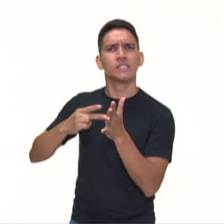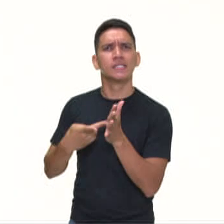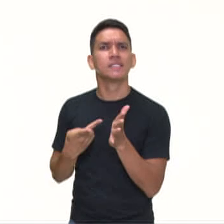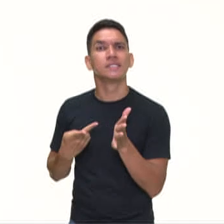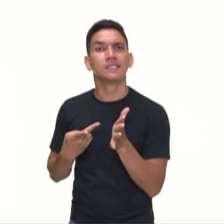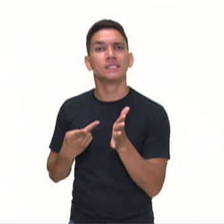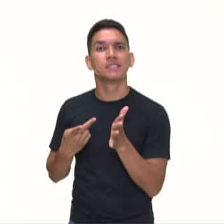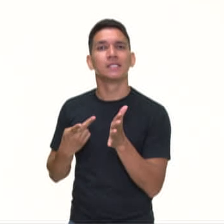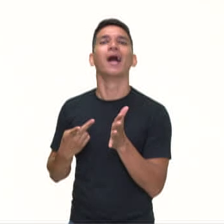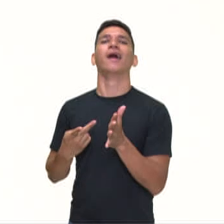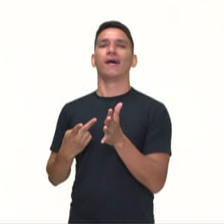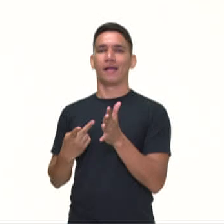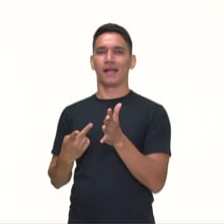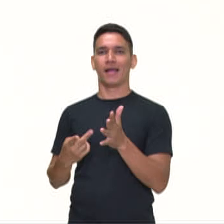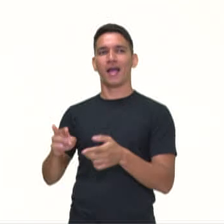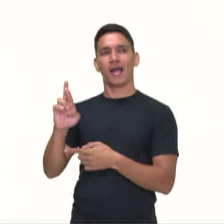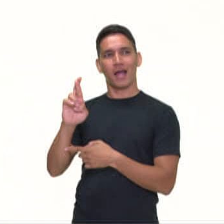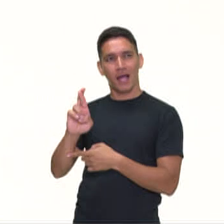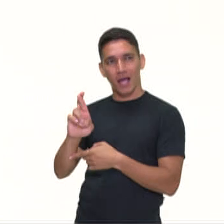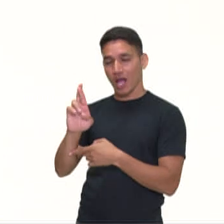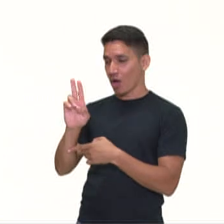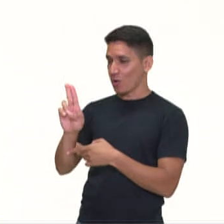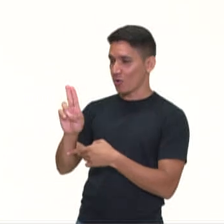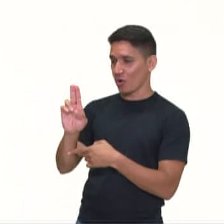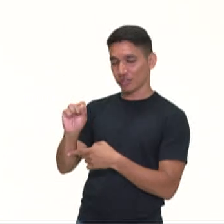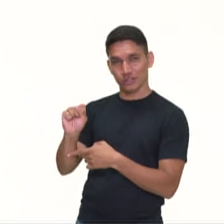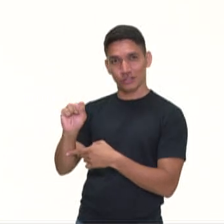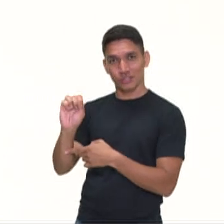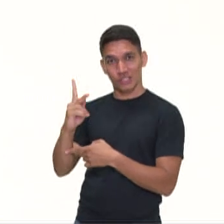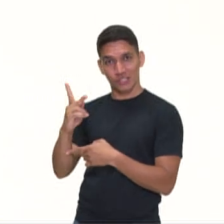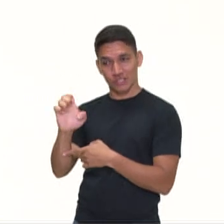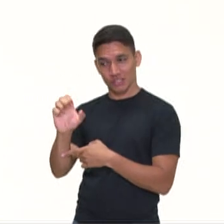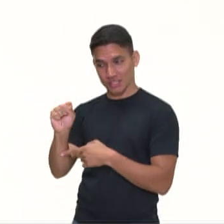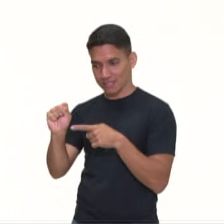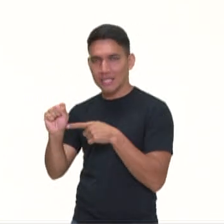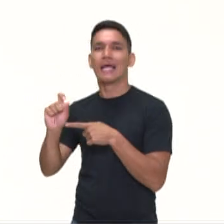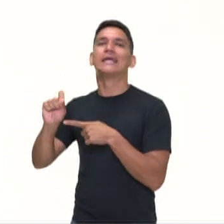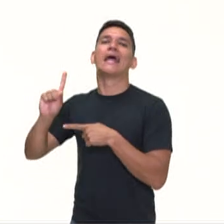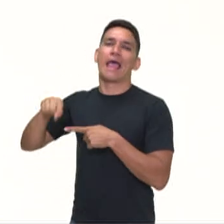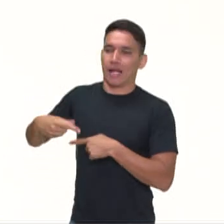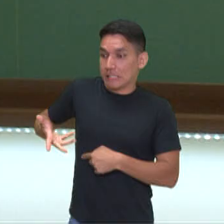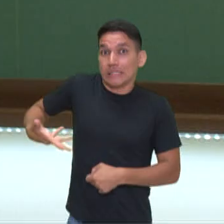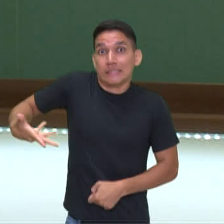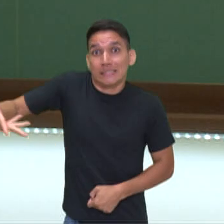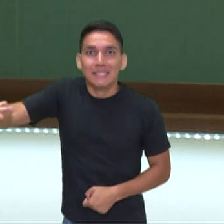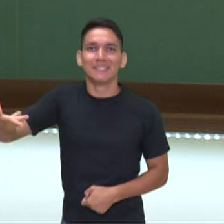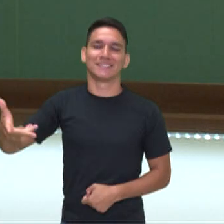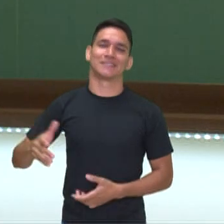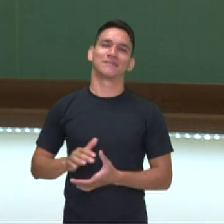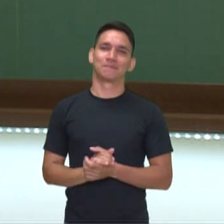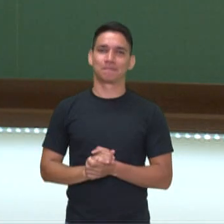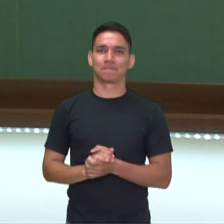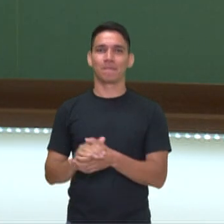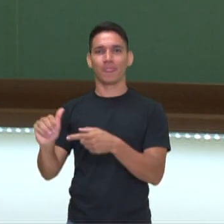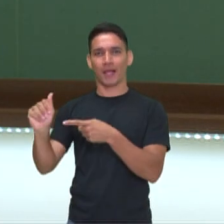no sentido de apressar, correr no sentido de pressa, de se apressar para fazer alguma coisa, ok?